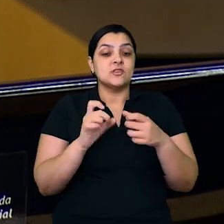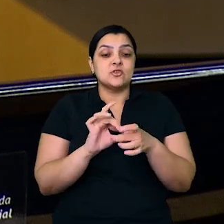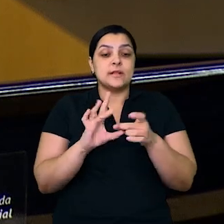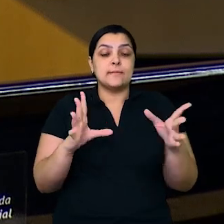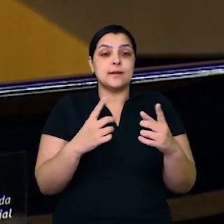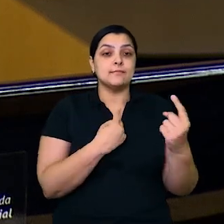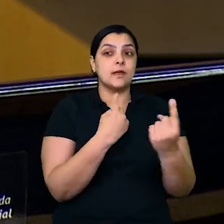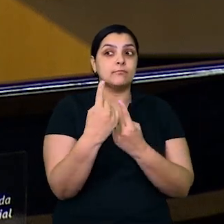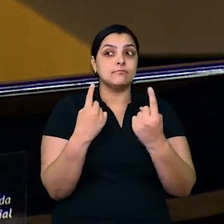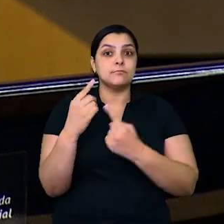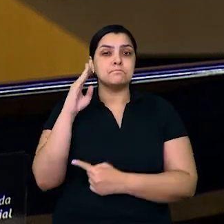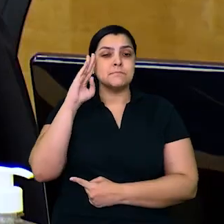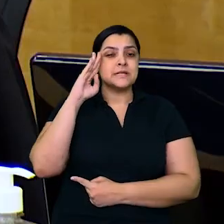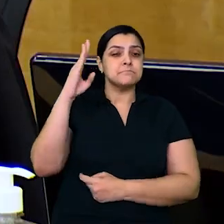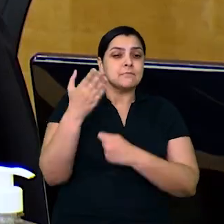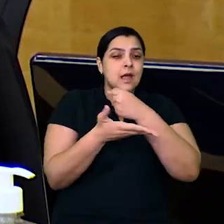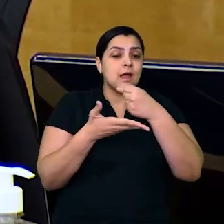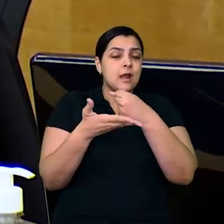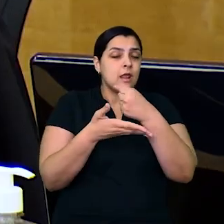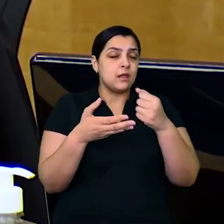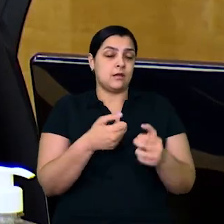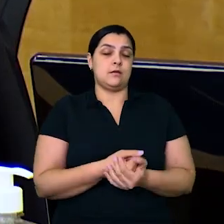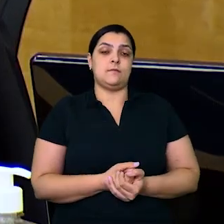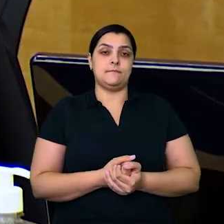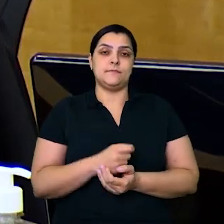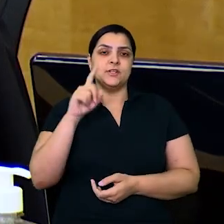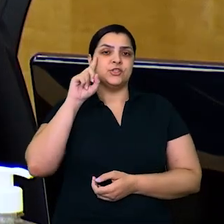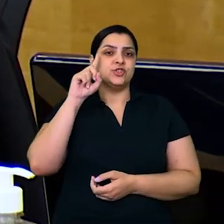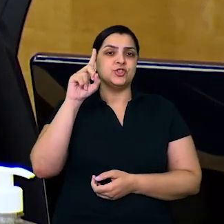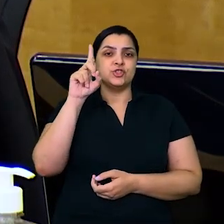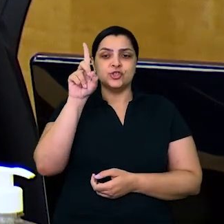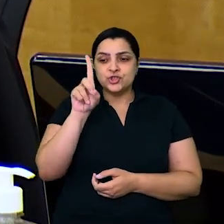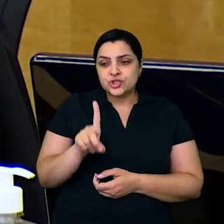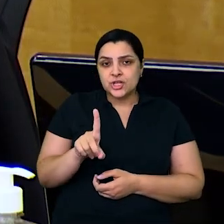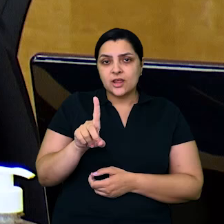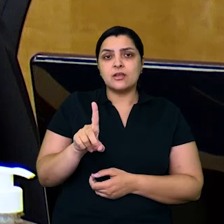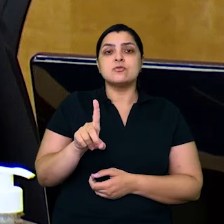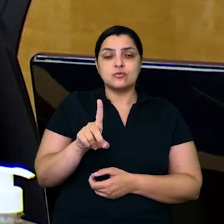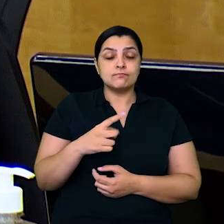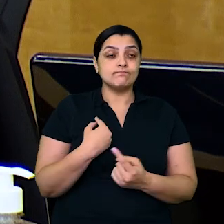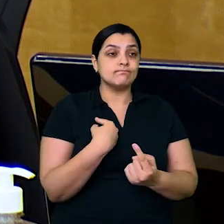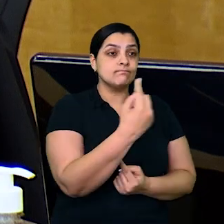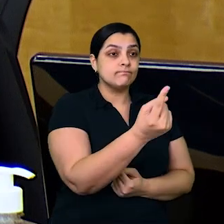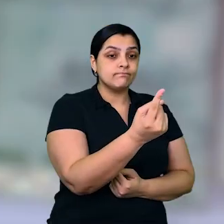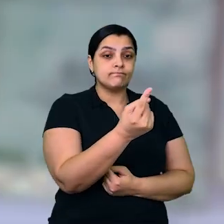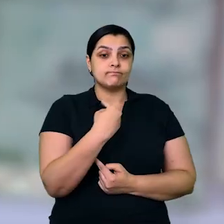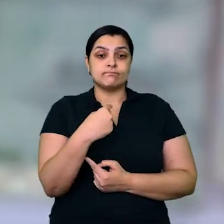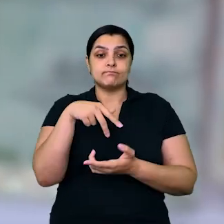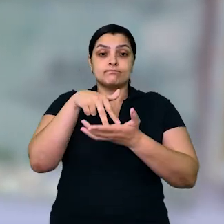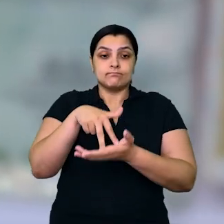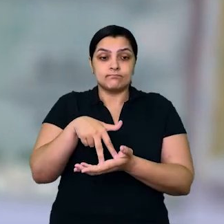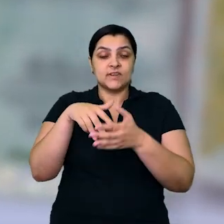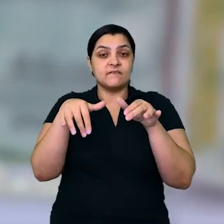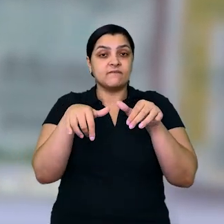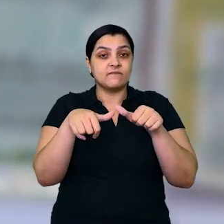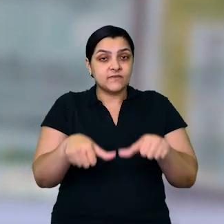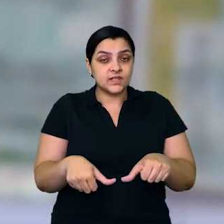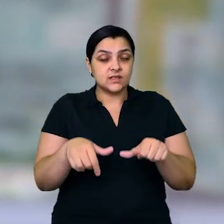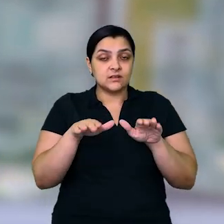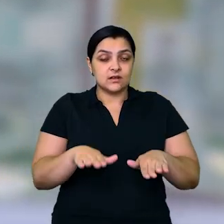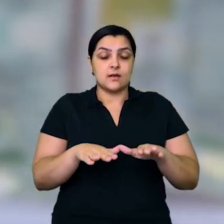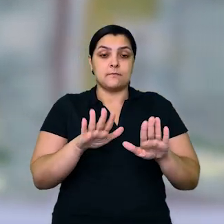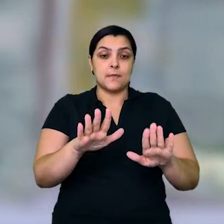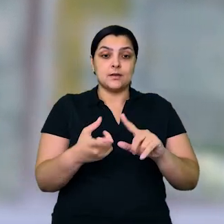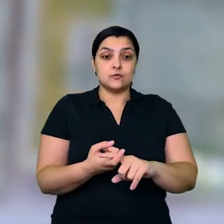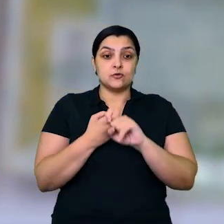de locomoção primária, ou seja, o direito de ir, vir e permanecer. No caso, porém, a